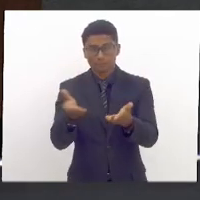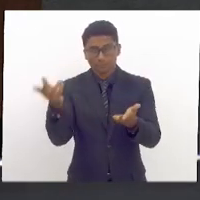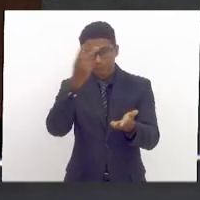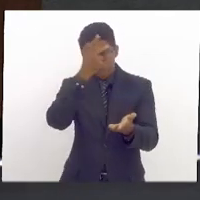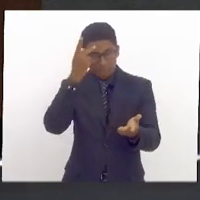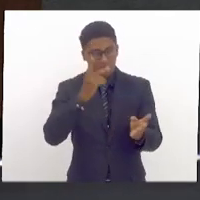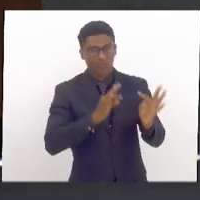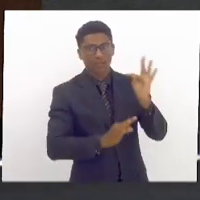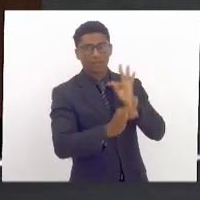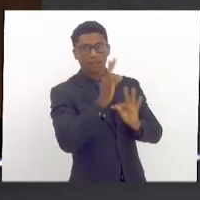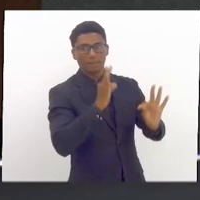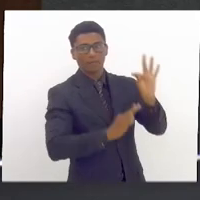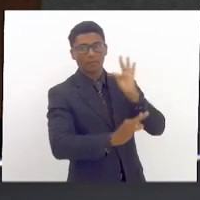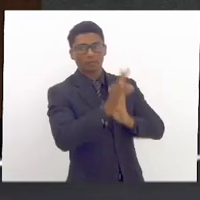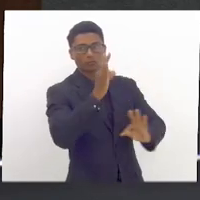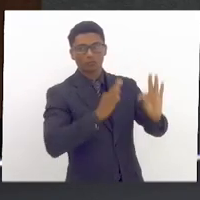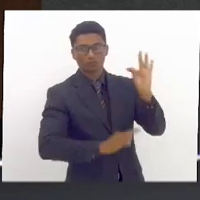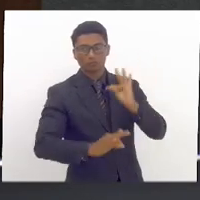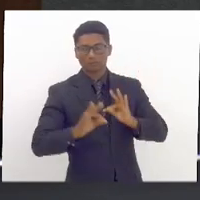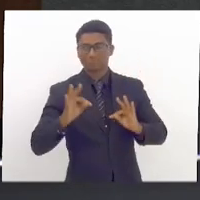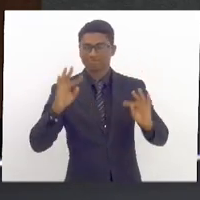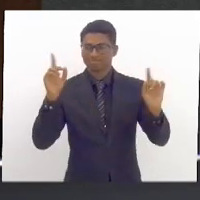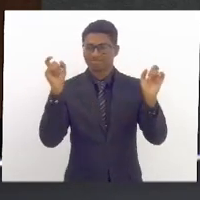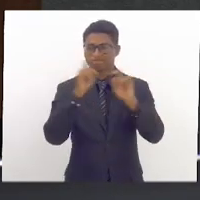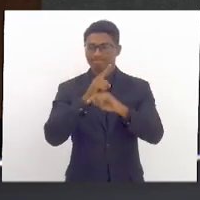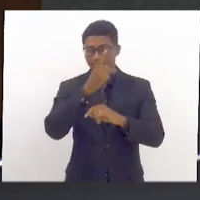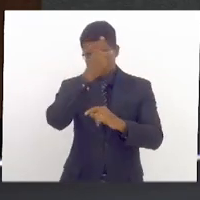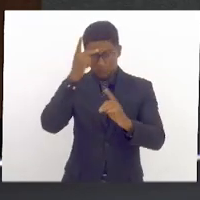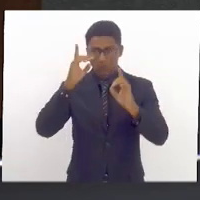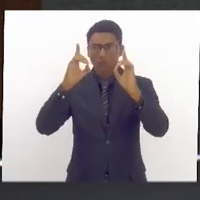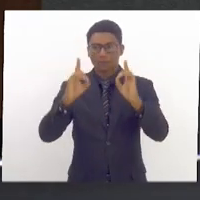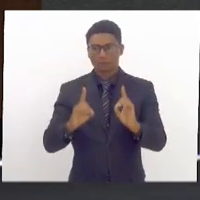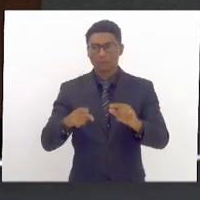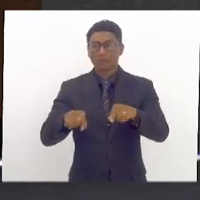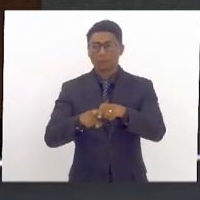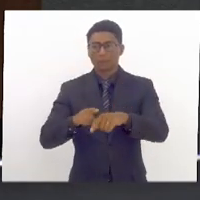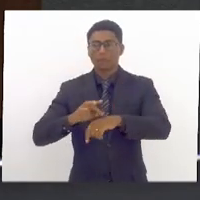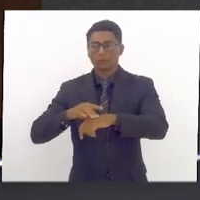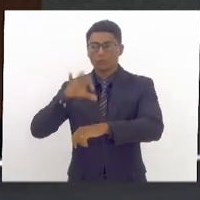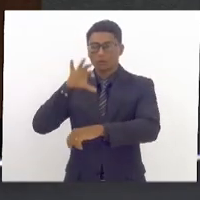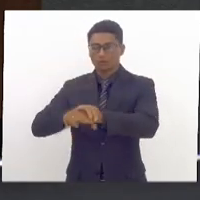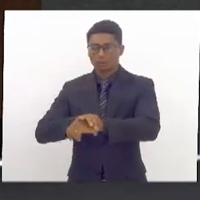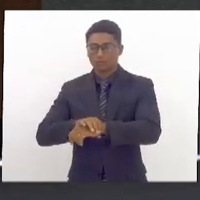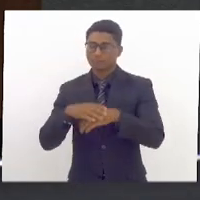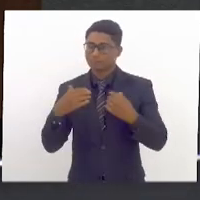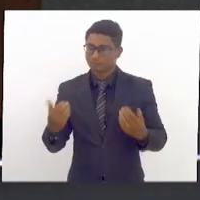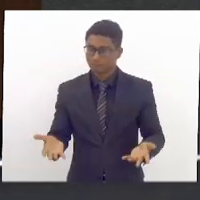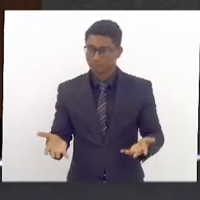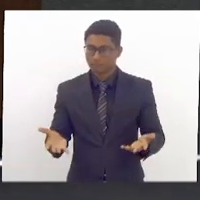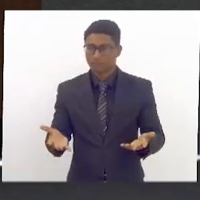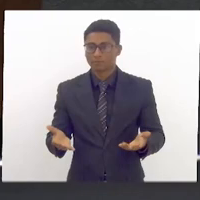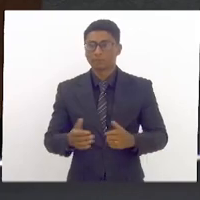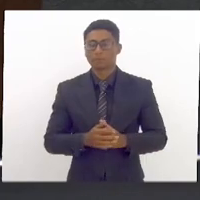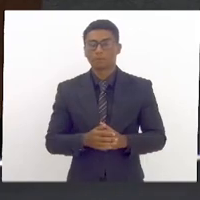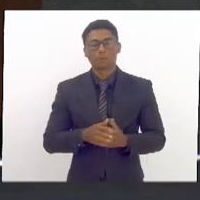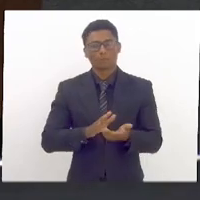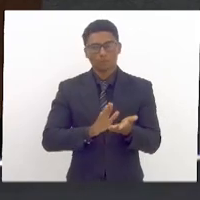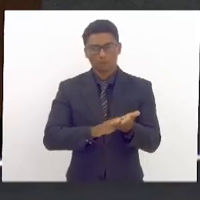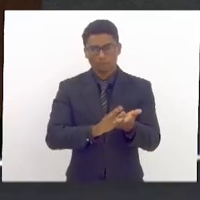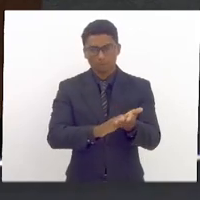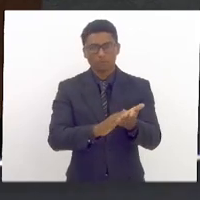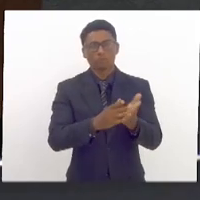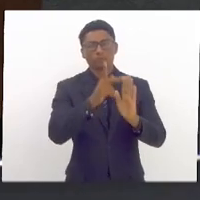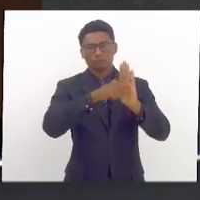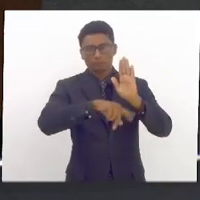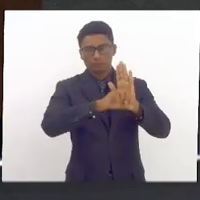dado não só às pessoas com deficiência, mas também às doenças crônicas. Então, nesse sentido, o